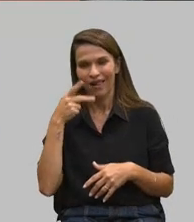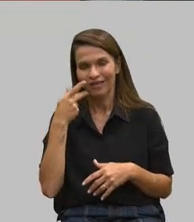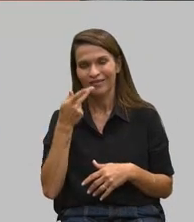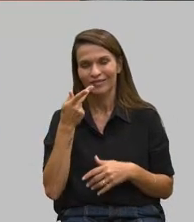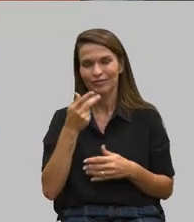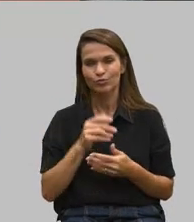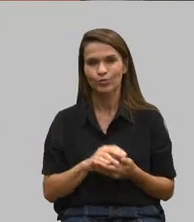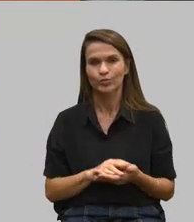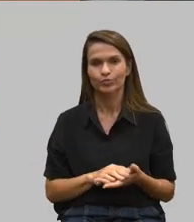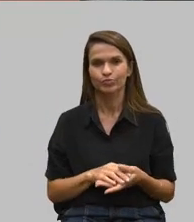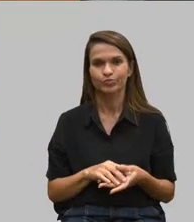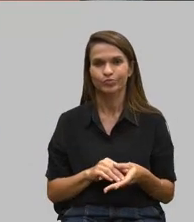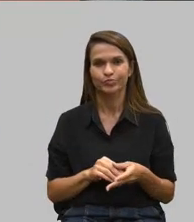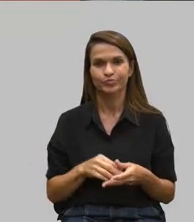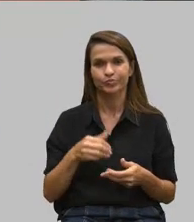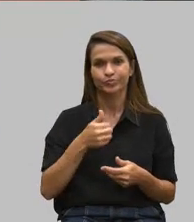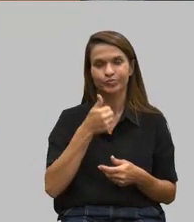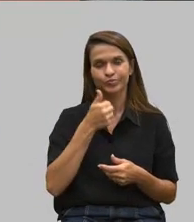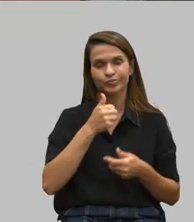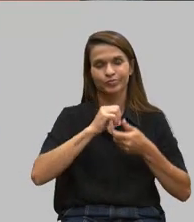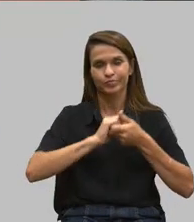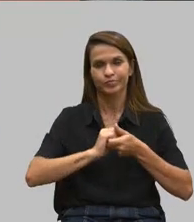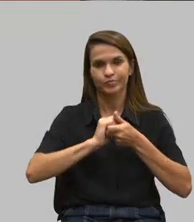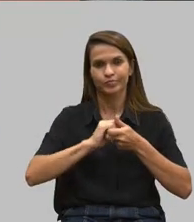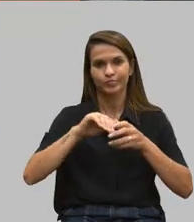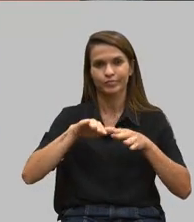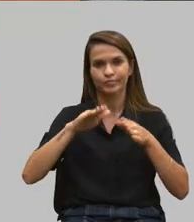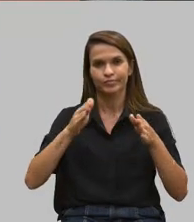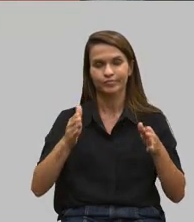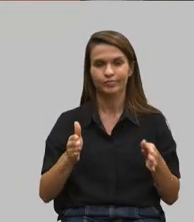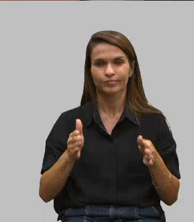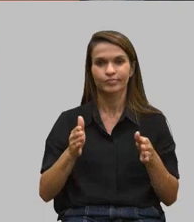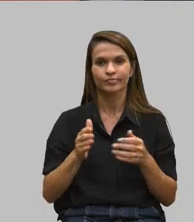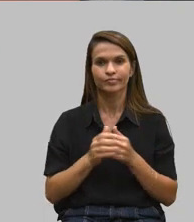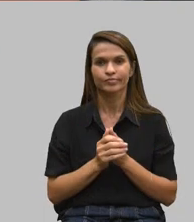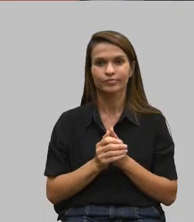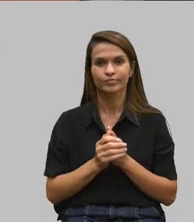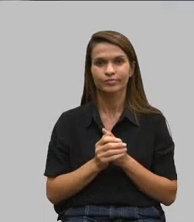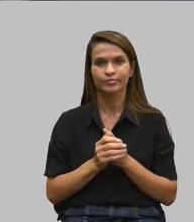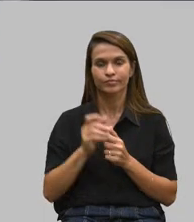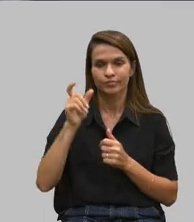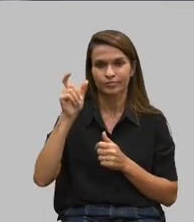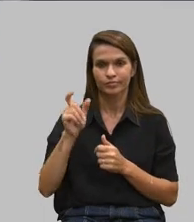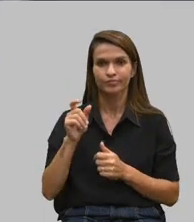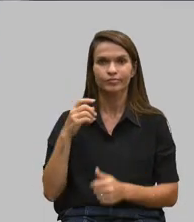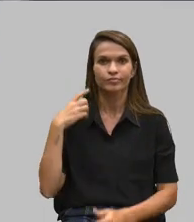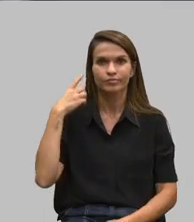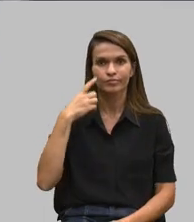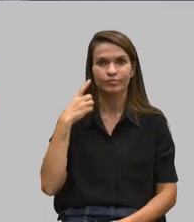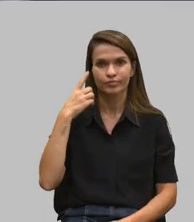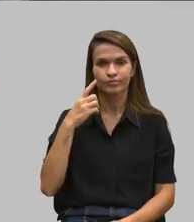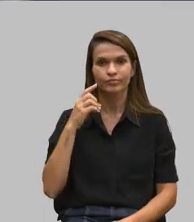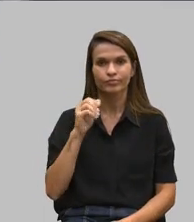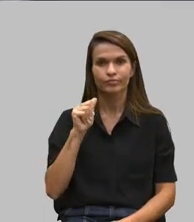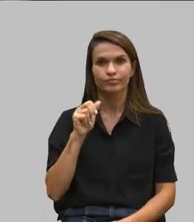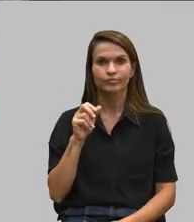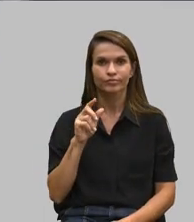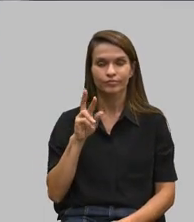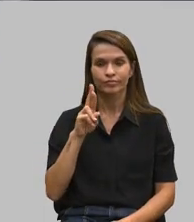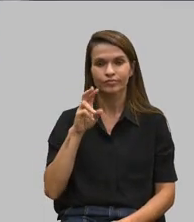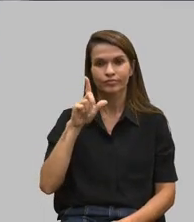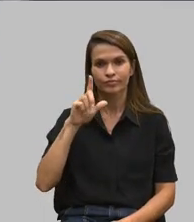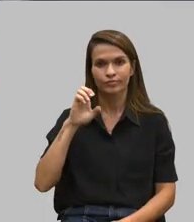Eh primeiro saudar a mesa na na pessoa do deputado Arlen presidente da Comissão de saúde